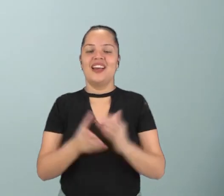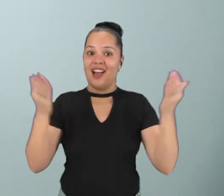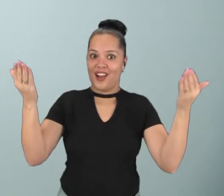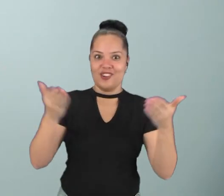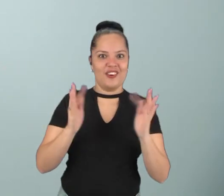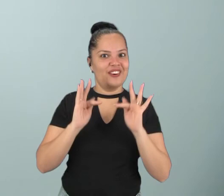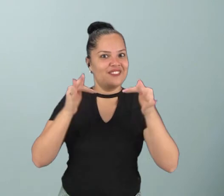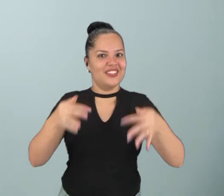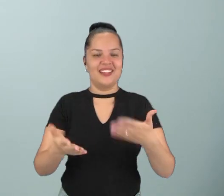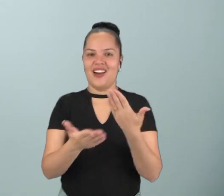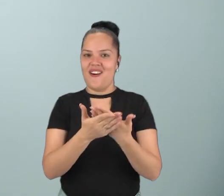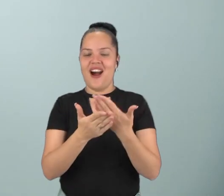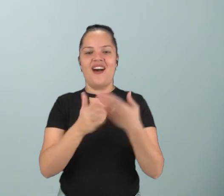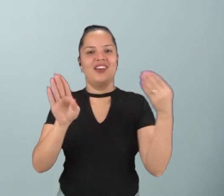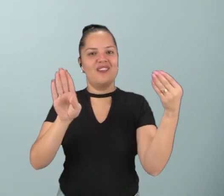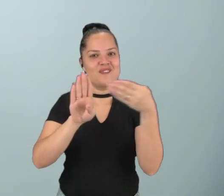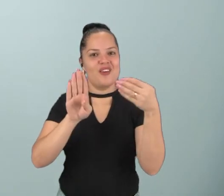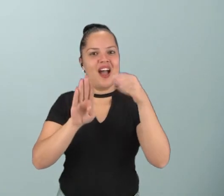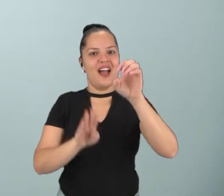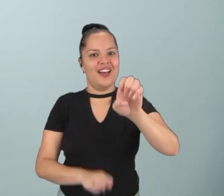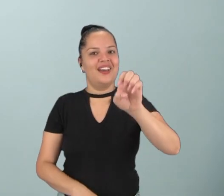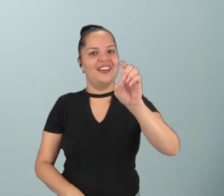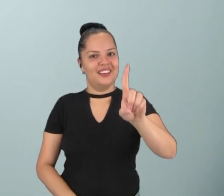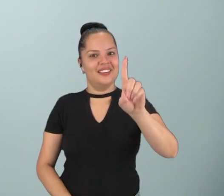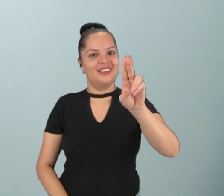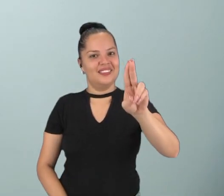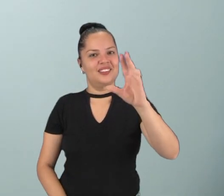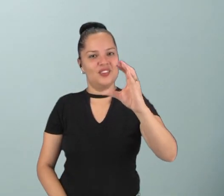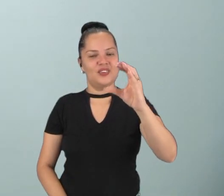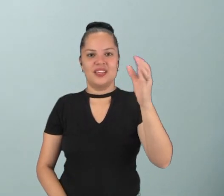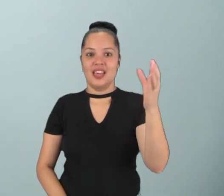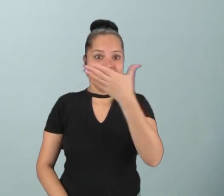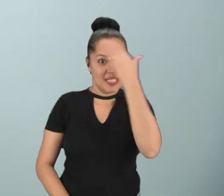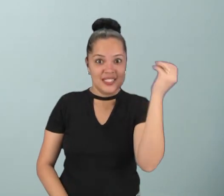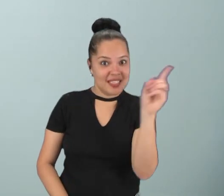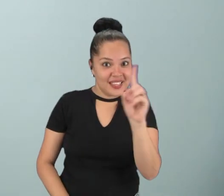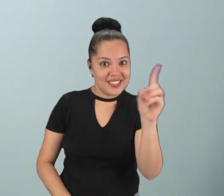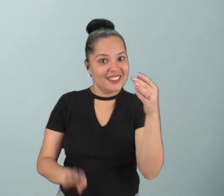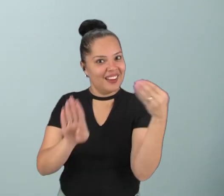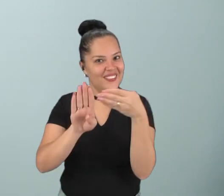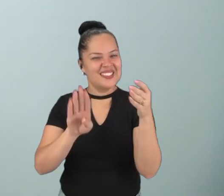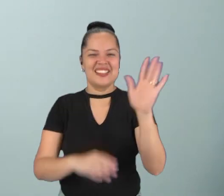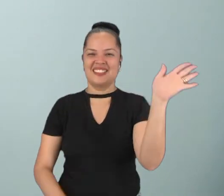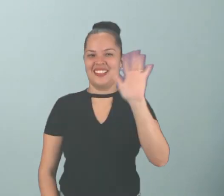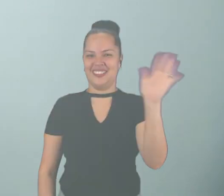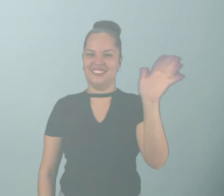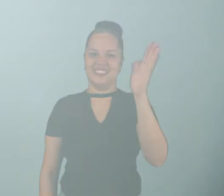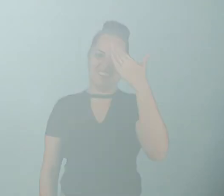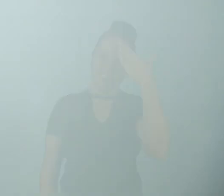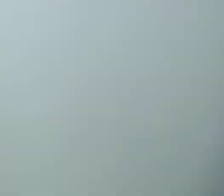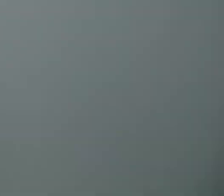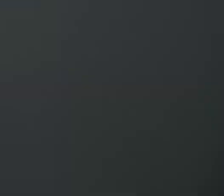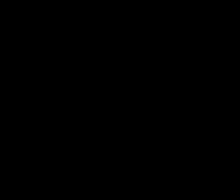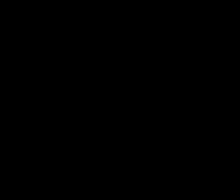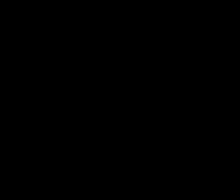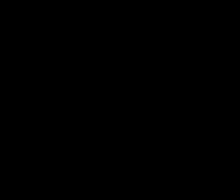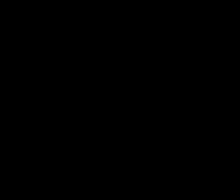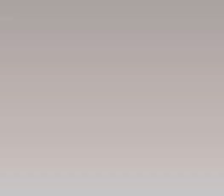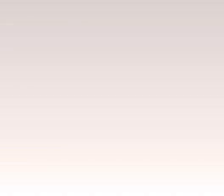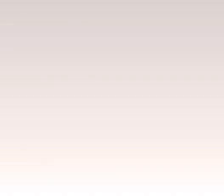outras atividades você vai encontrar no portal Eduque. Não esqueça de acessar. Até a próxima e muito obrigada!